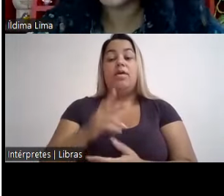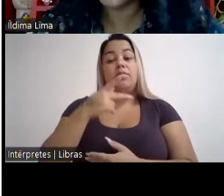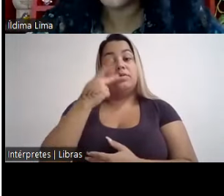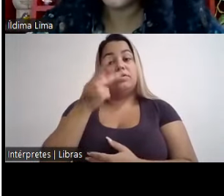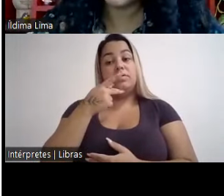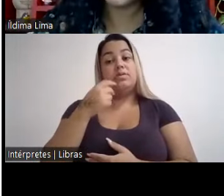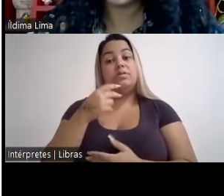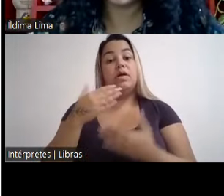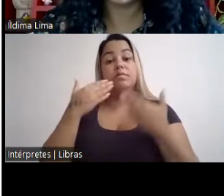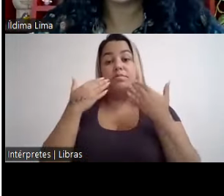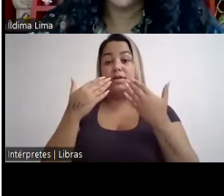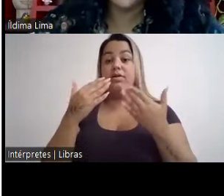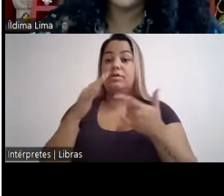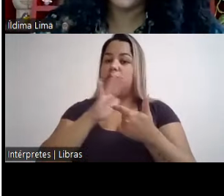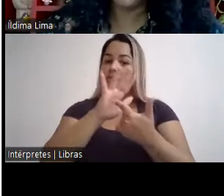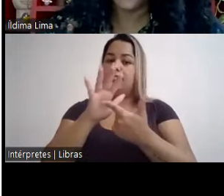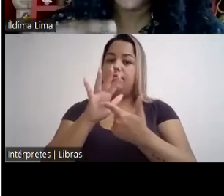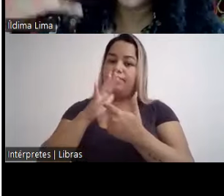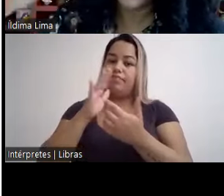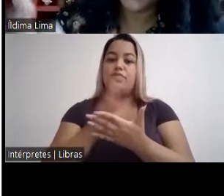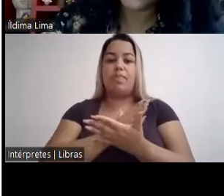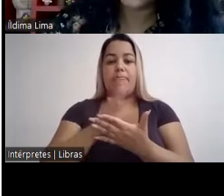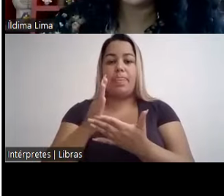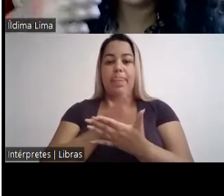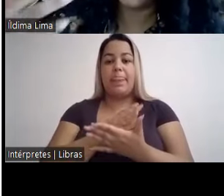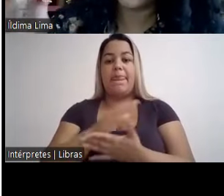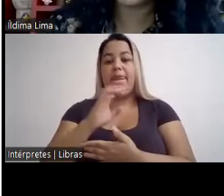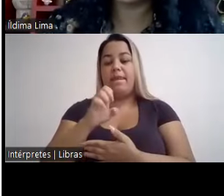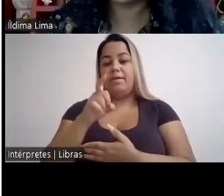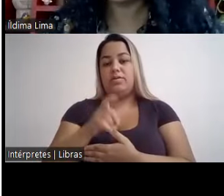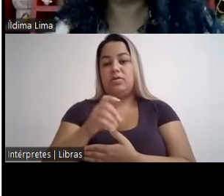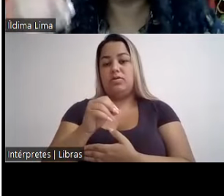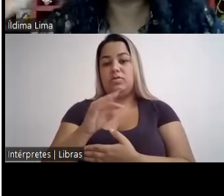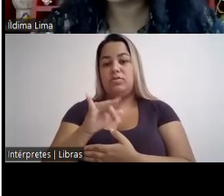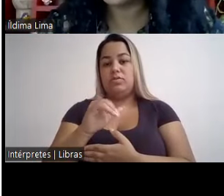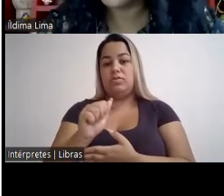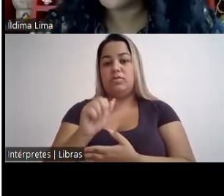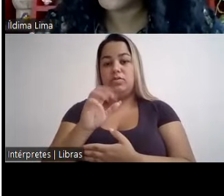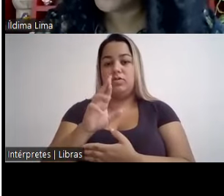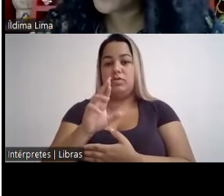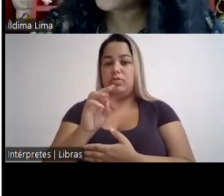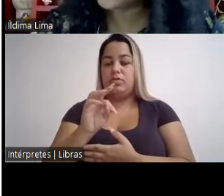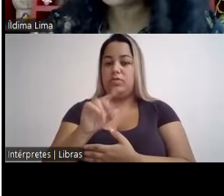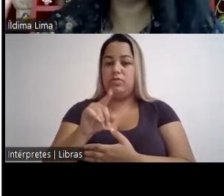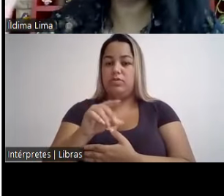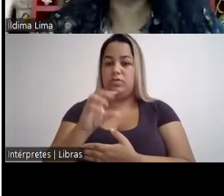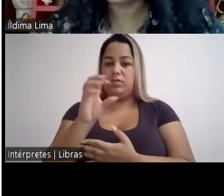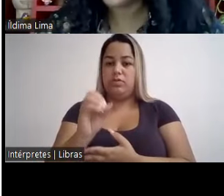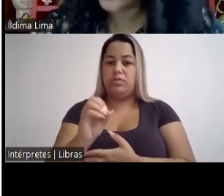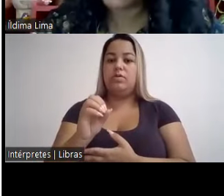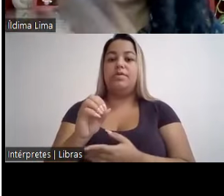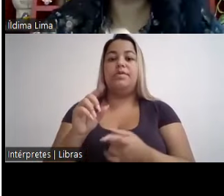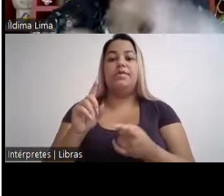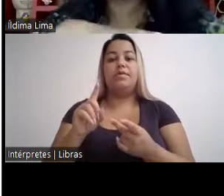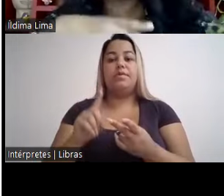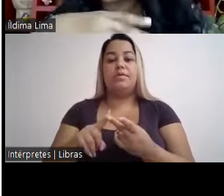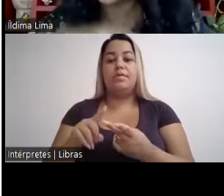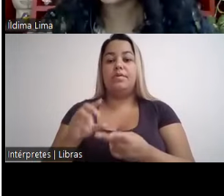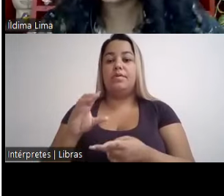um dessas formas, né? A forma exótica, alegórica ali, muito do Debré, o Ecaut,